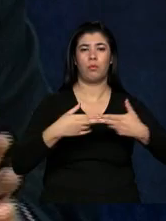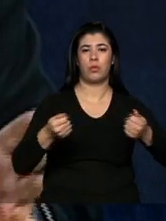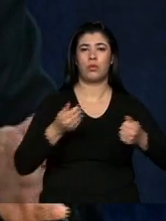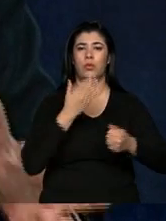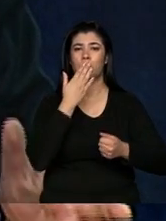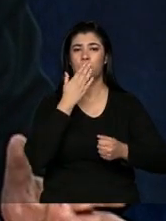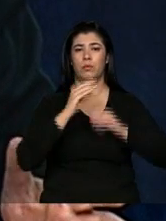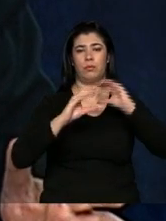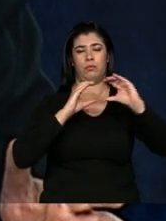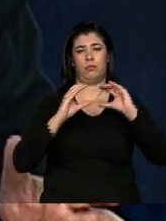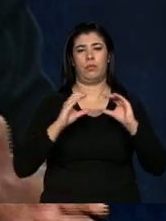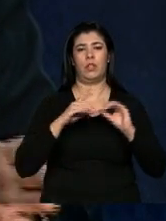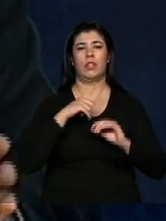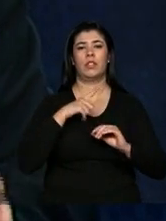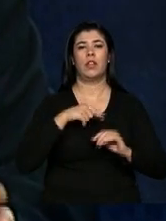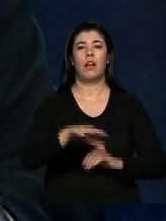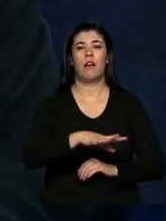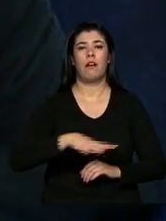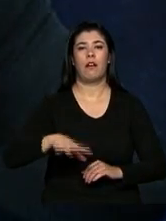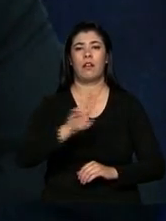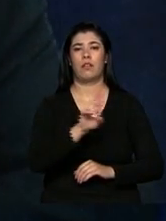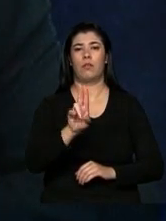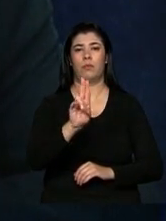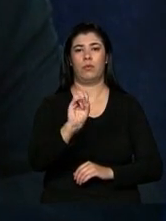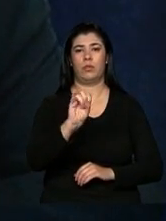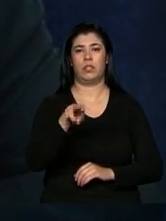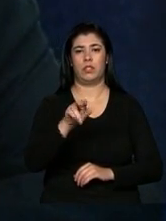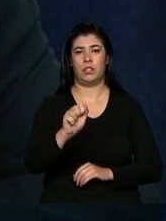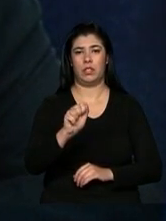tanto as usinas digitais quanto